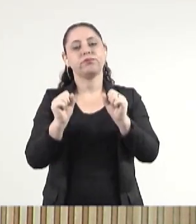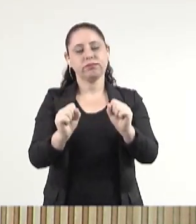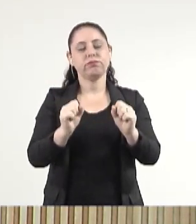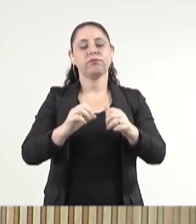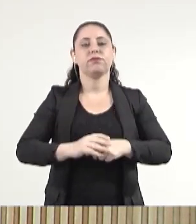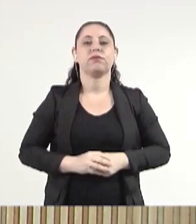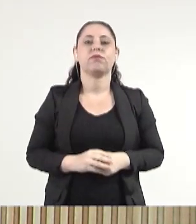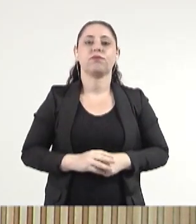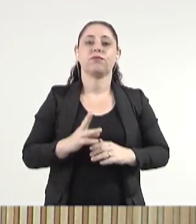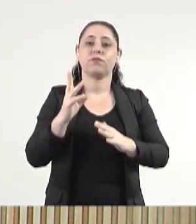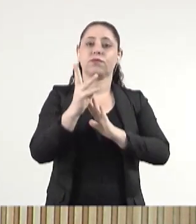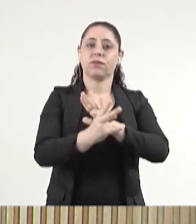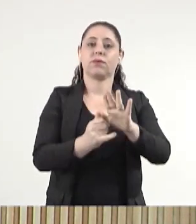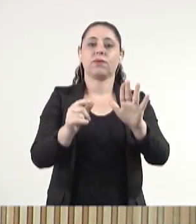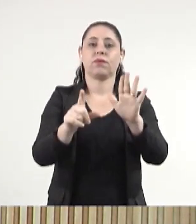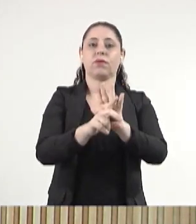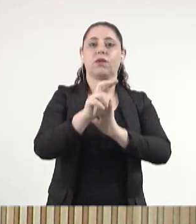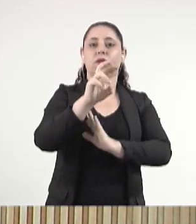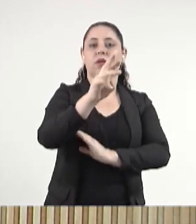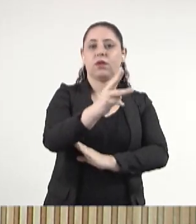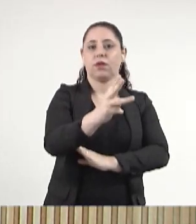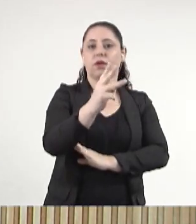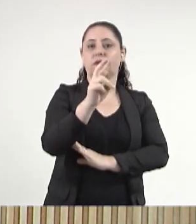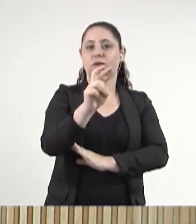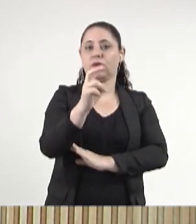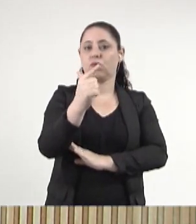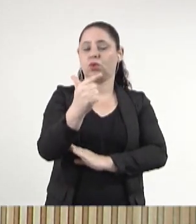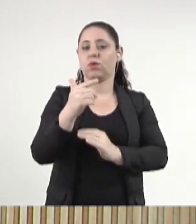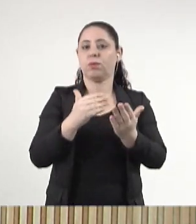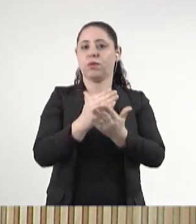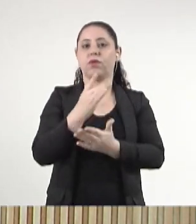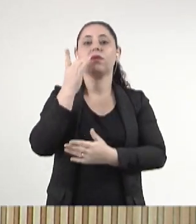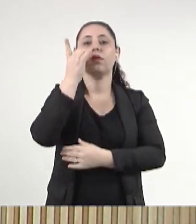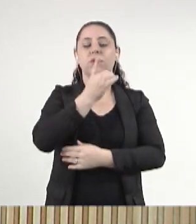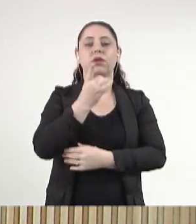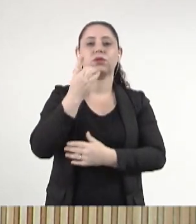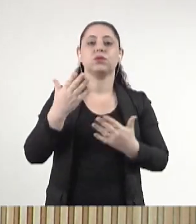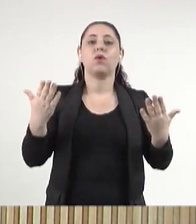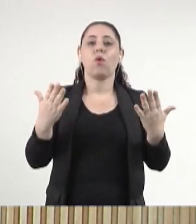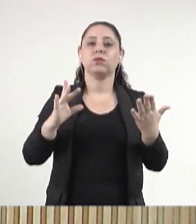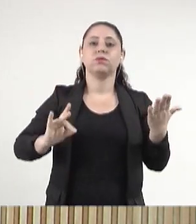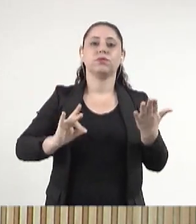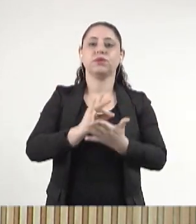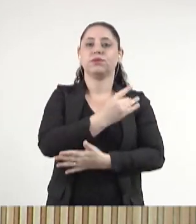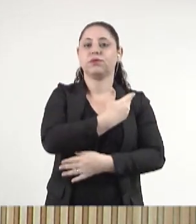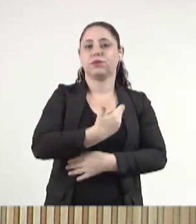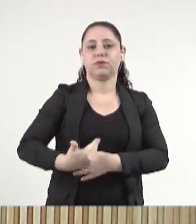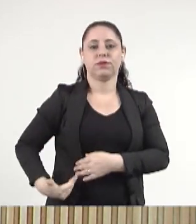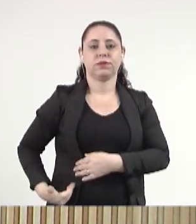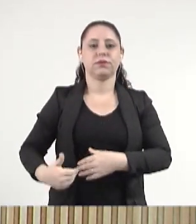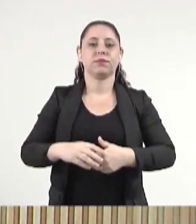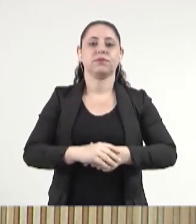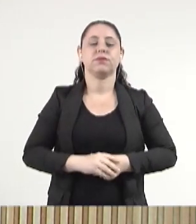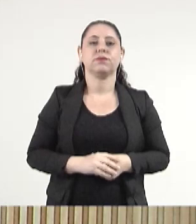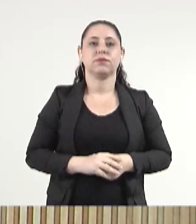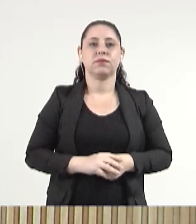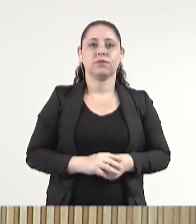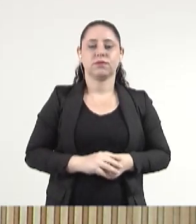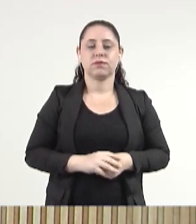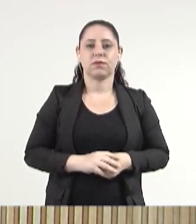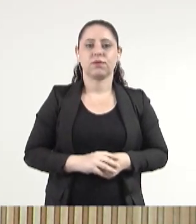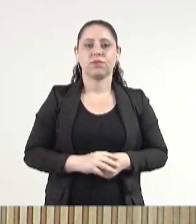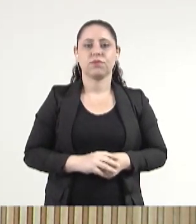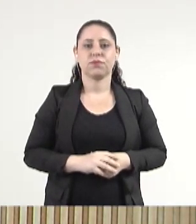telefone. Então, o projeto de lei 352, aprovado hoje pelos deputados estaduais, segue para a sanção do